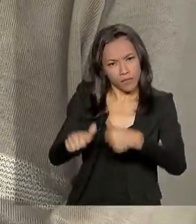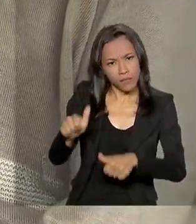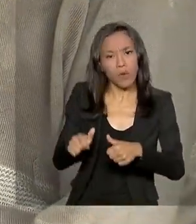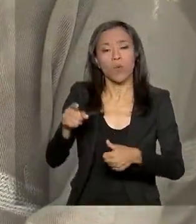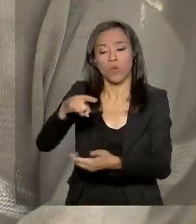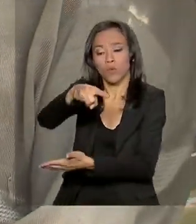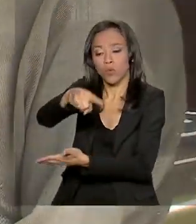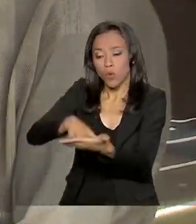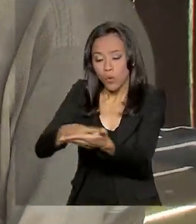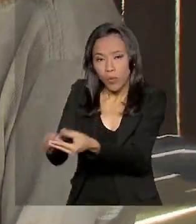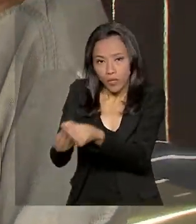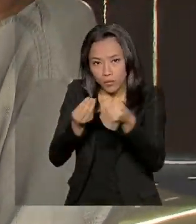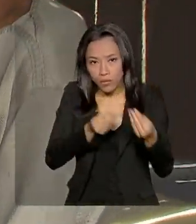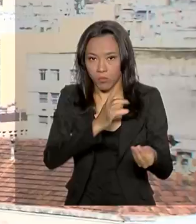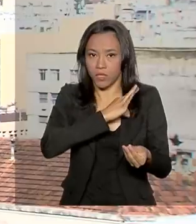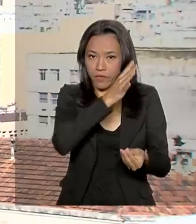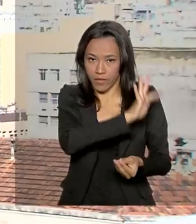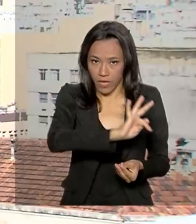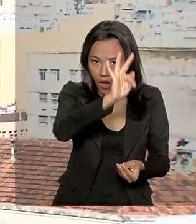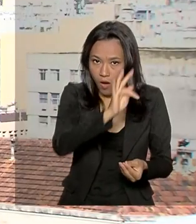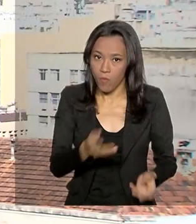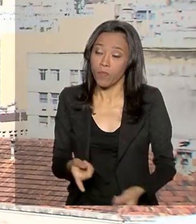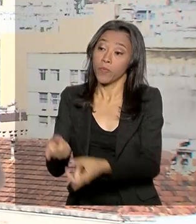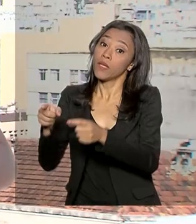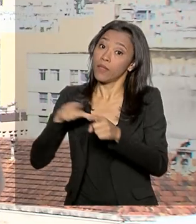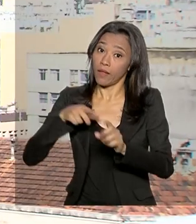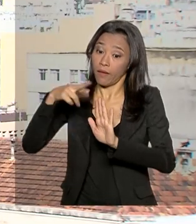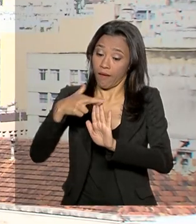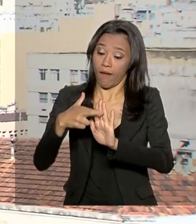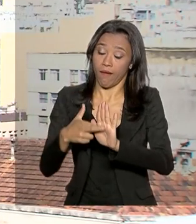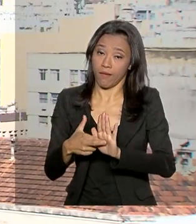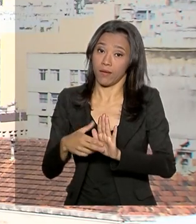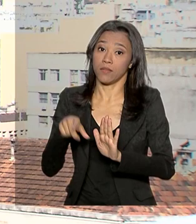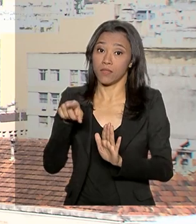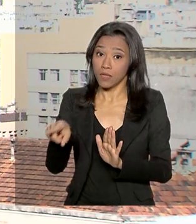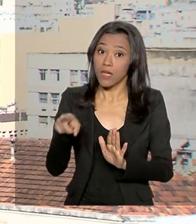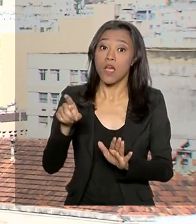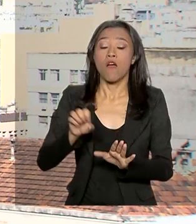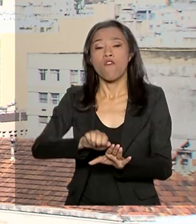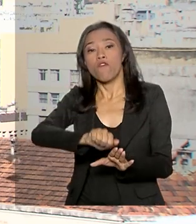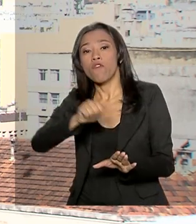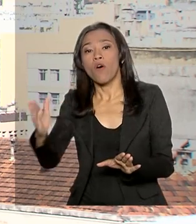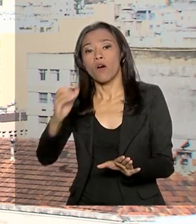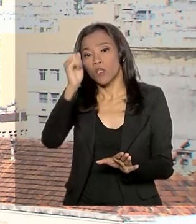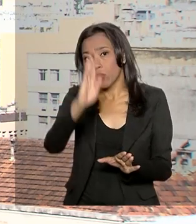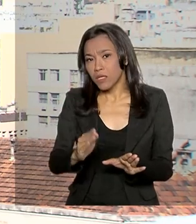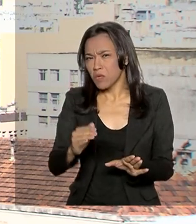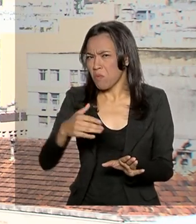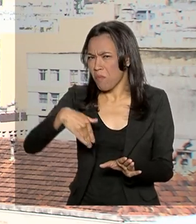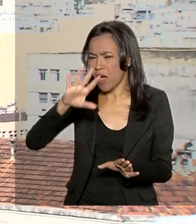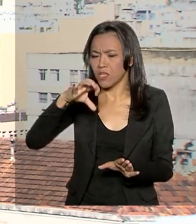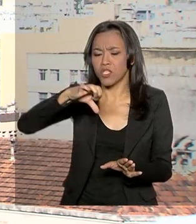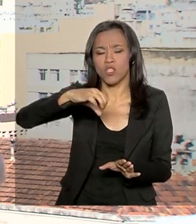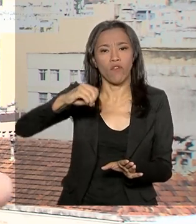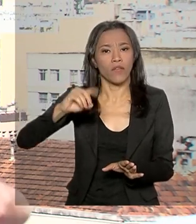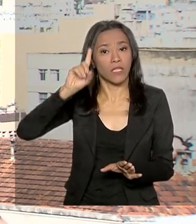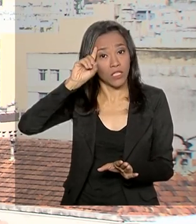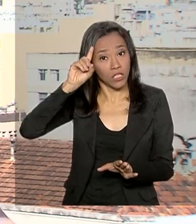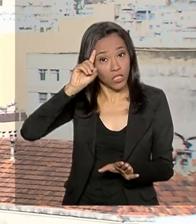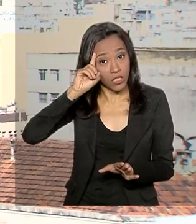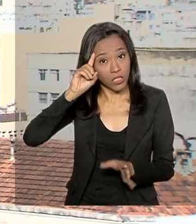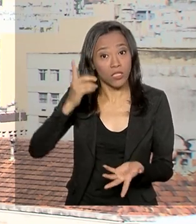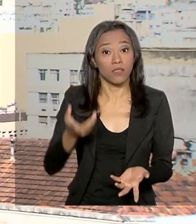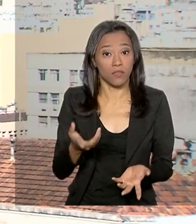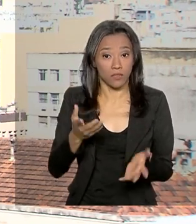de documentos à Polícia Federal e cumprimento de exigências, como não terem permanecido fora do Brasil por mais de 90 dias a cada